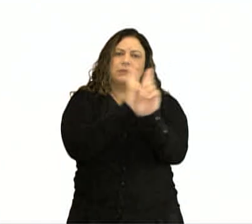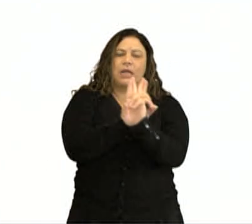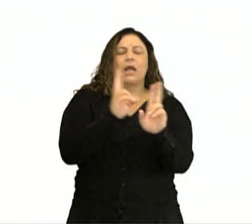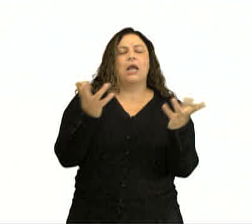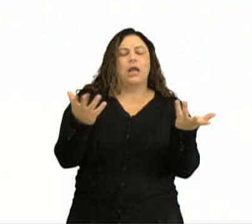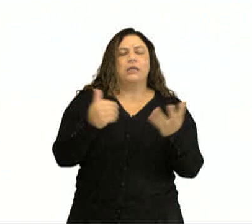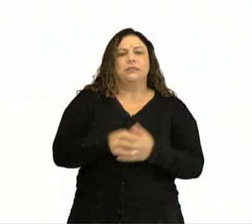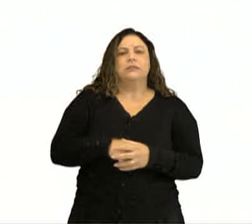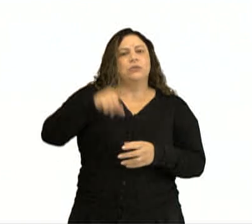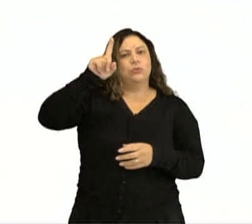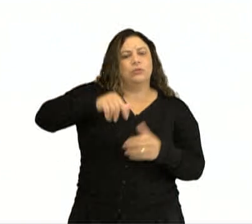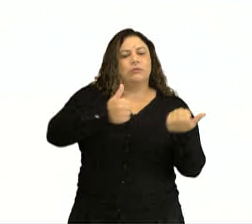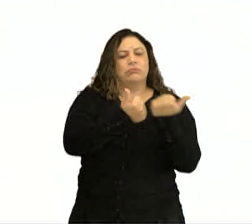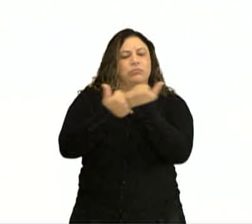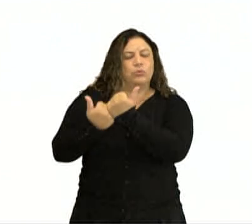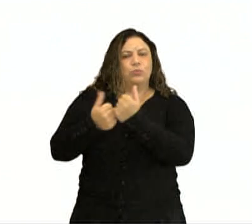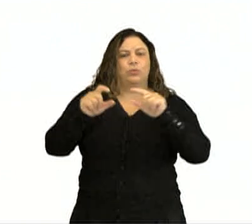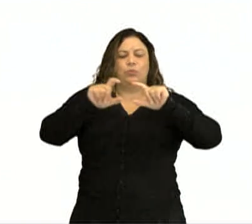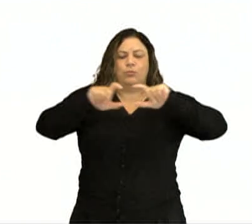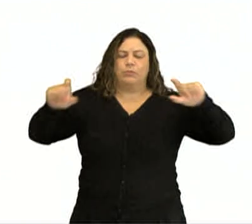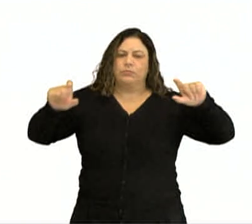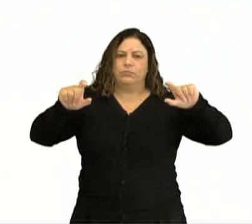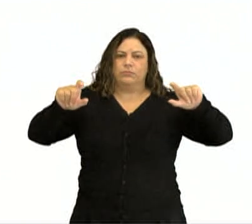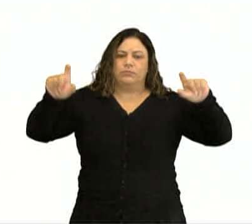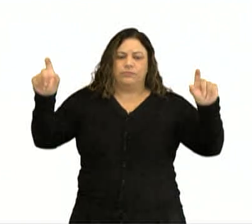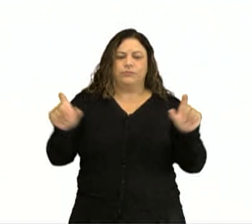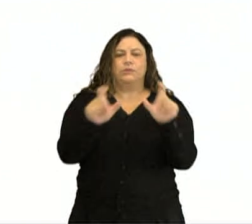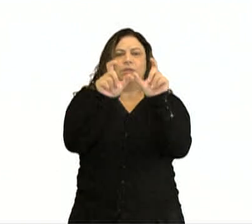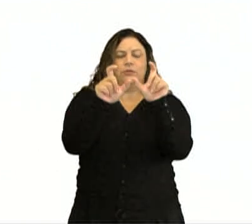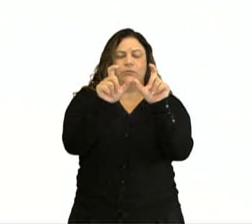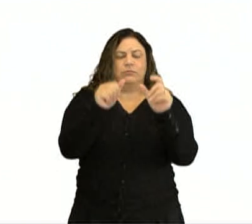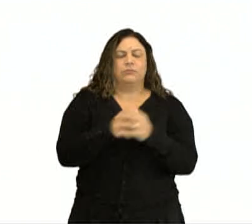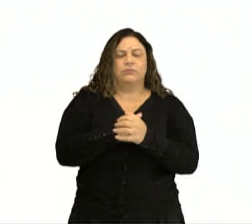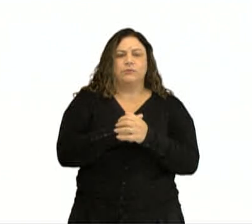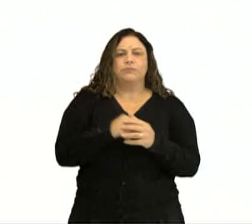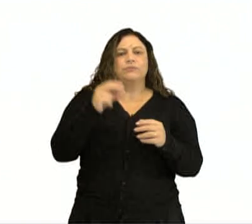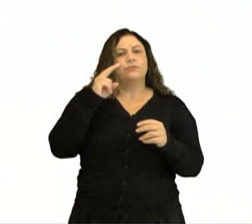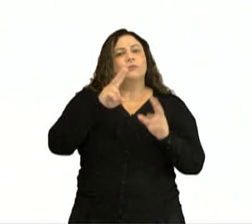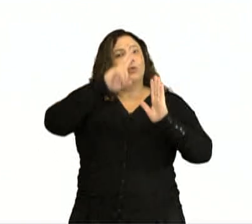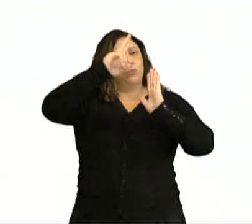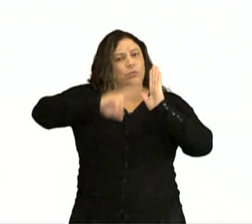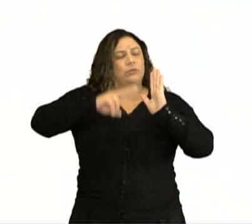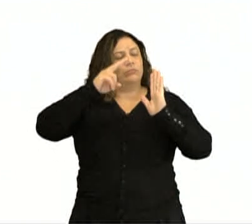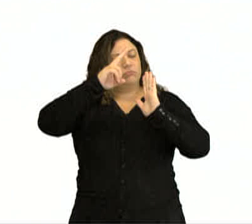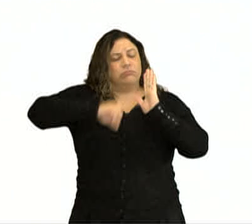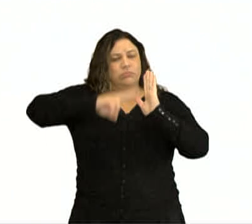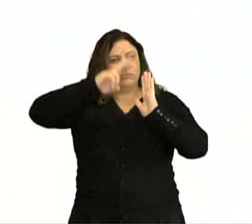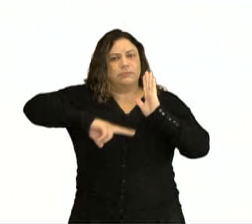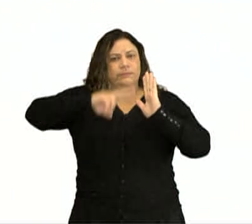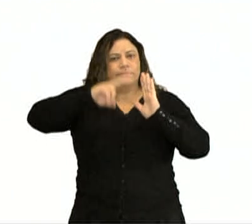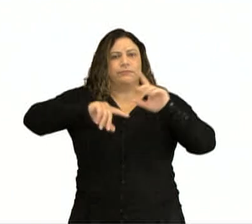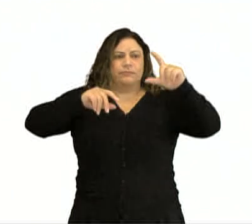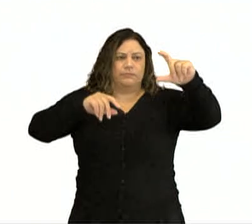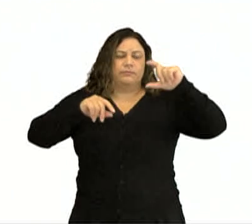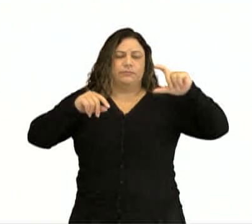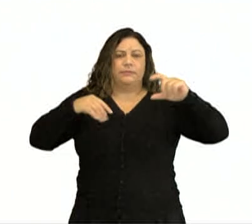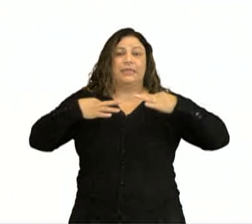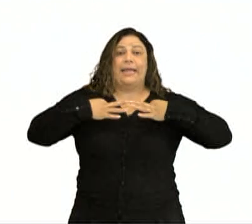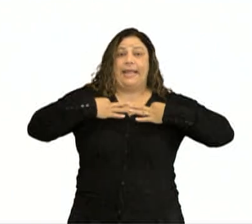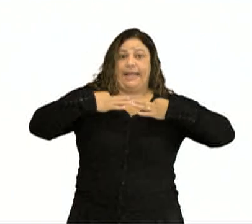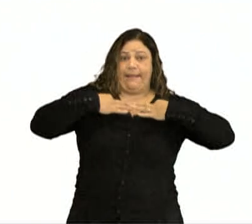a metonímia, essa substituição de um termo para o outro, foi o que a gente releu ali no trecho.